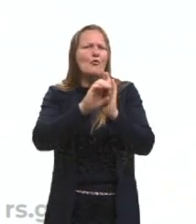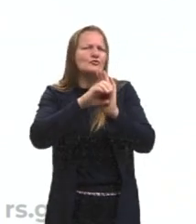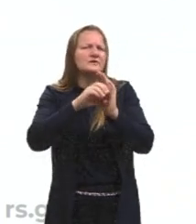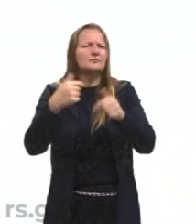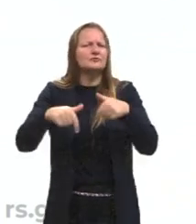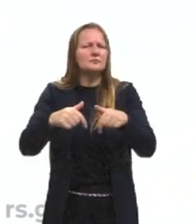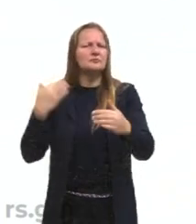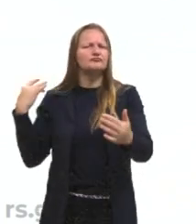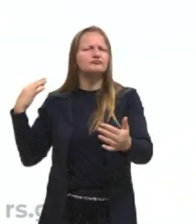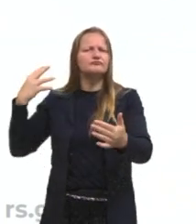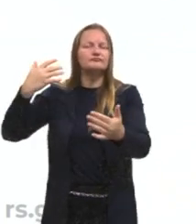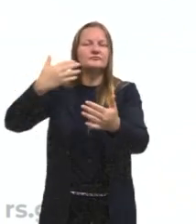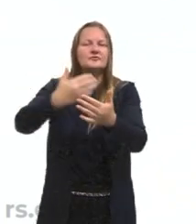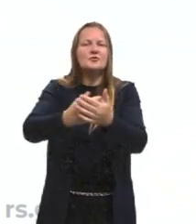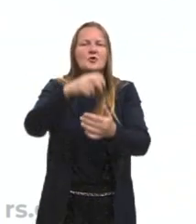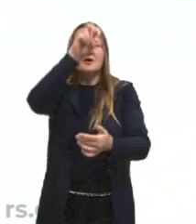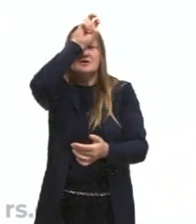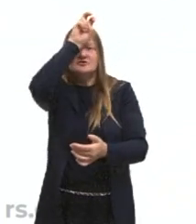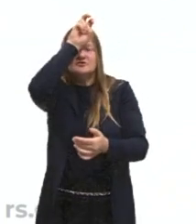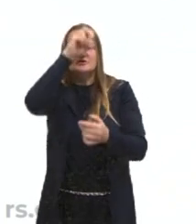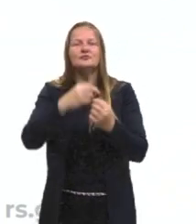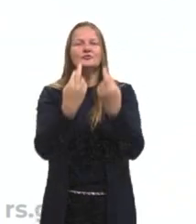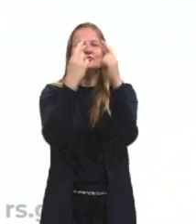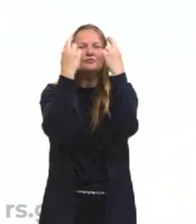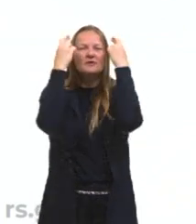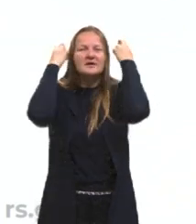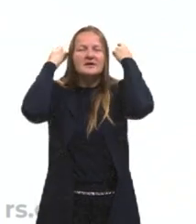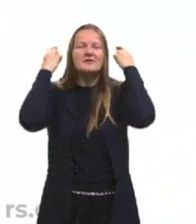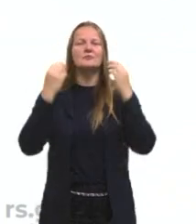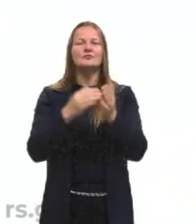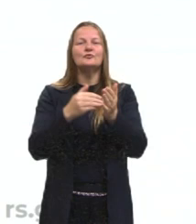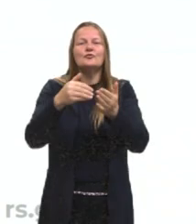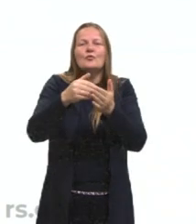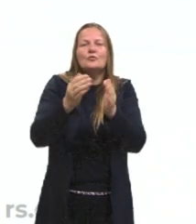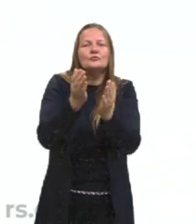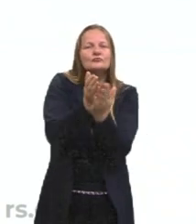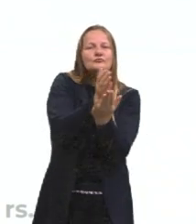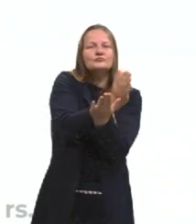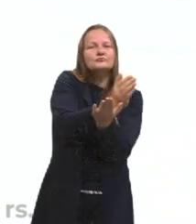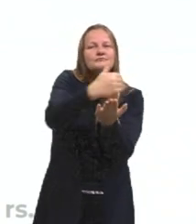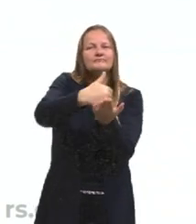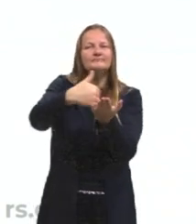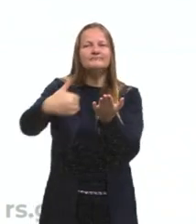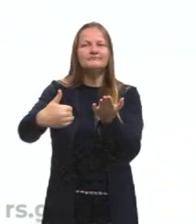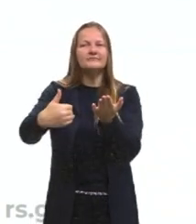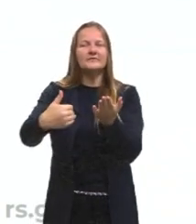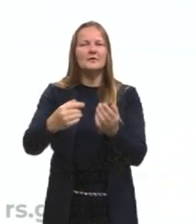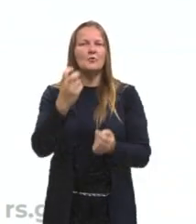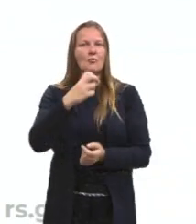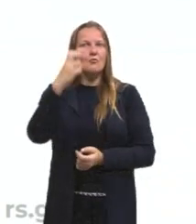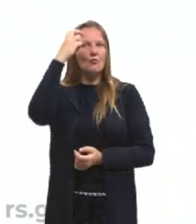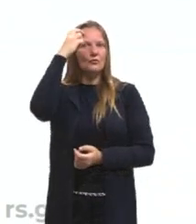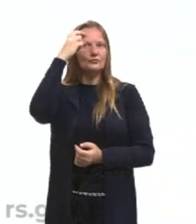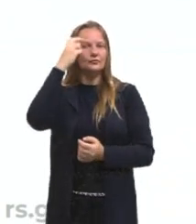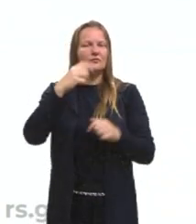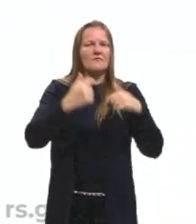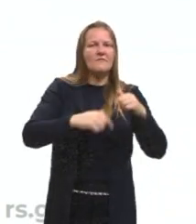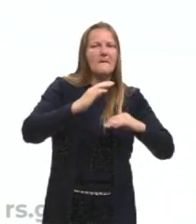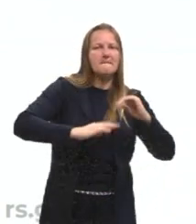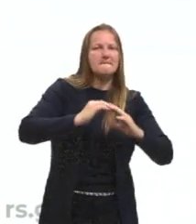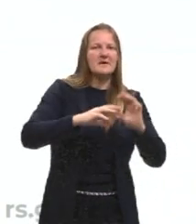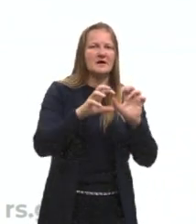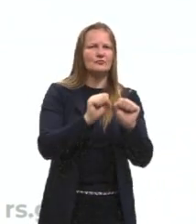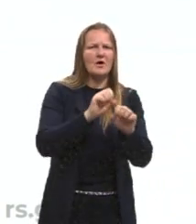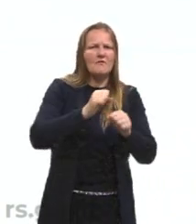com os egípcios com os gregos essa separação do trabalho intelectual e o trabalho manual